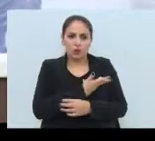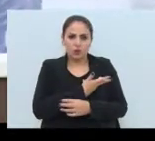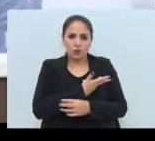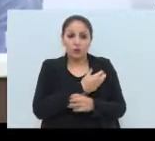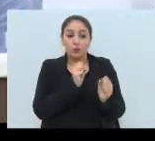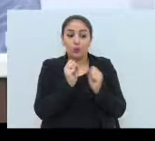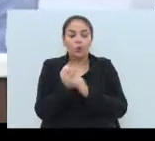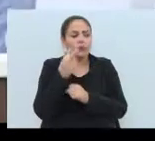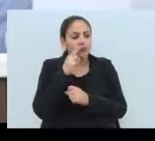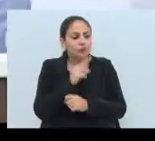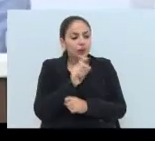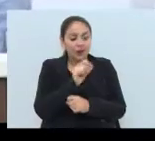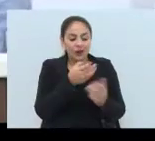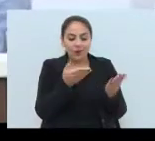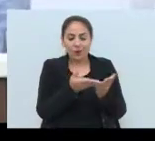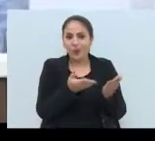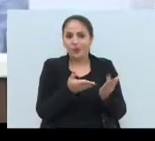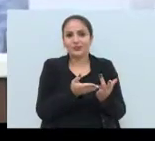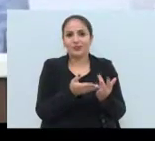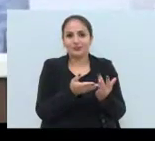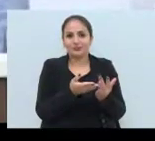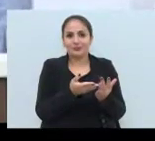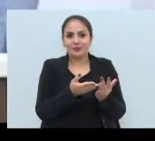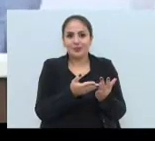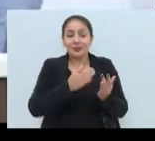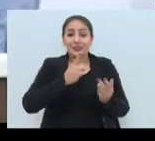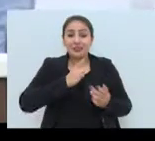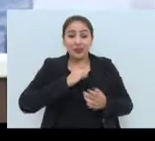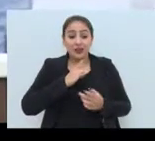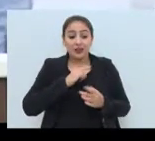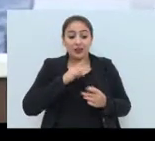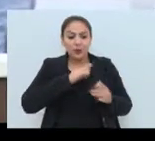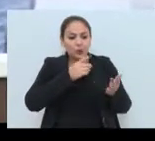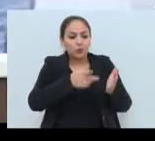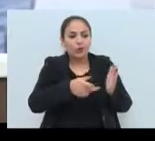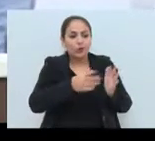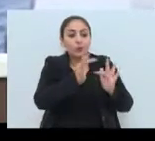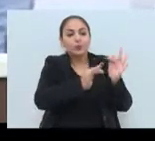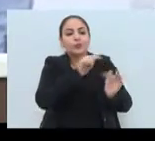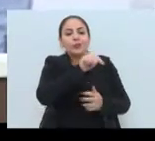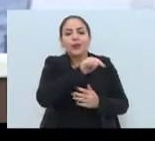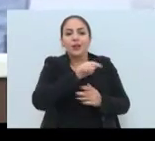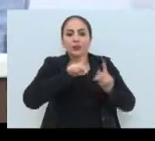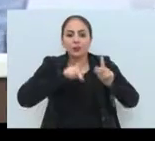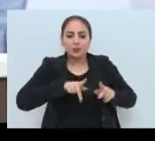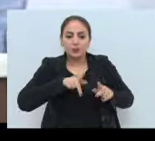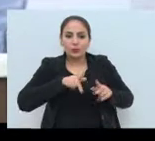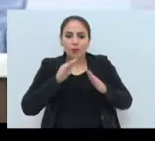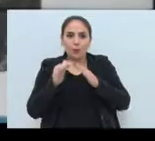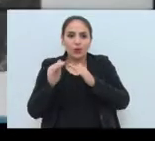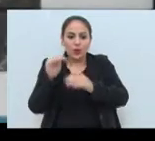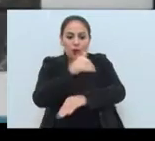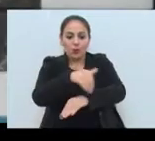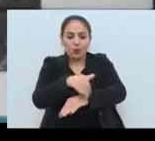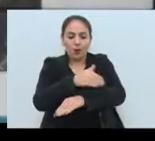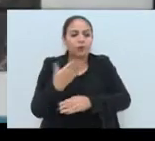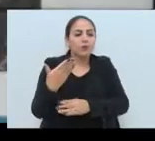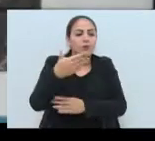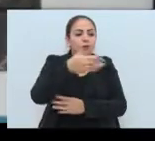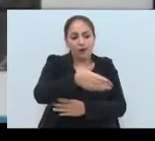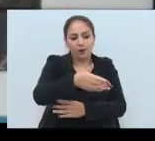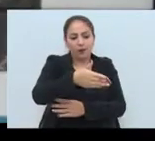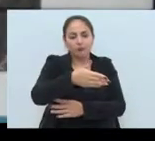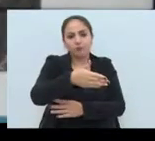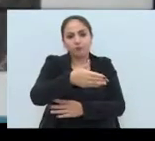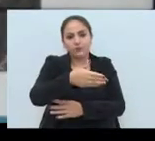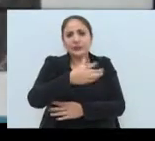a gente pôde constatar lá que hoje a caravela serve, na verdade, para moradores de rua. O pessoal tem